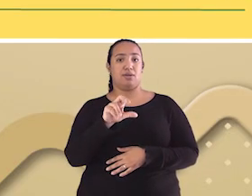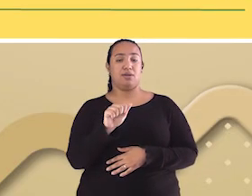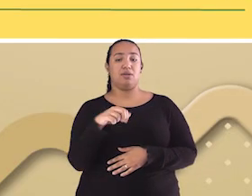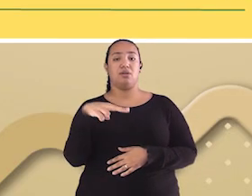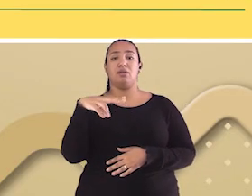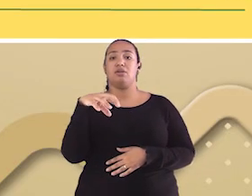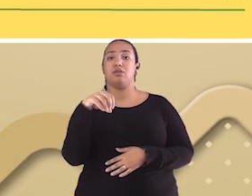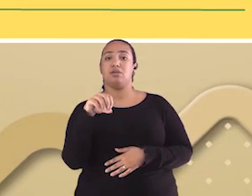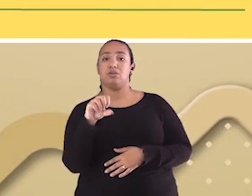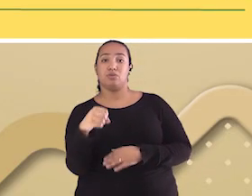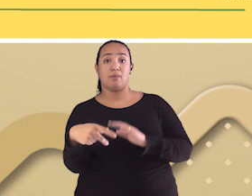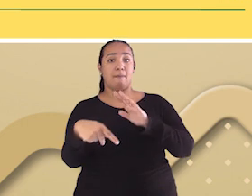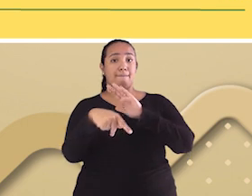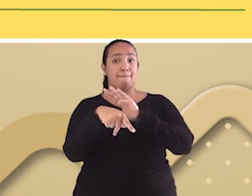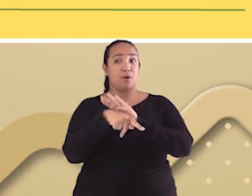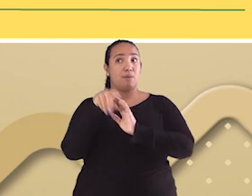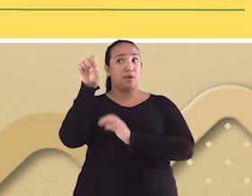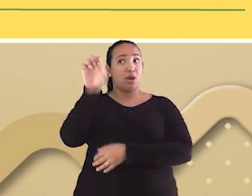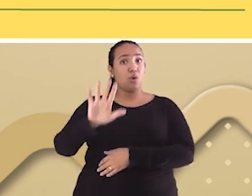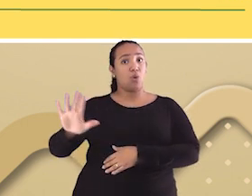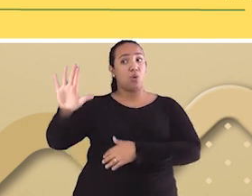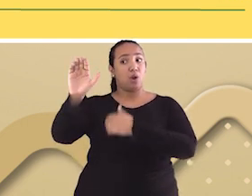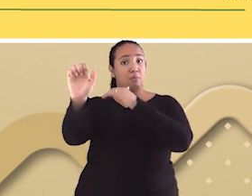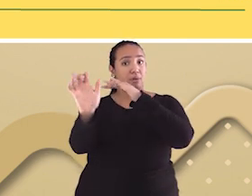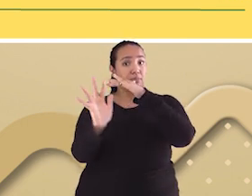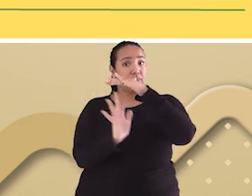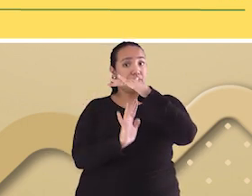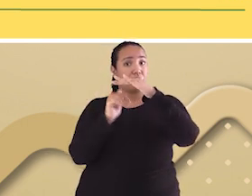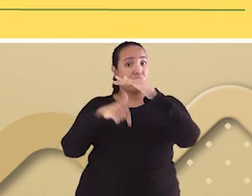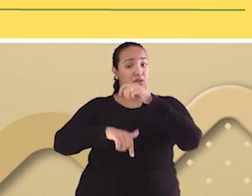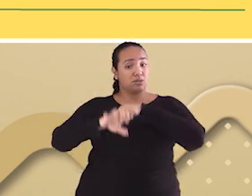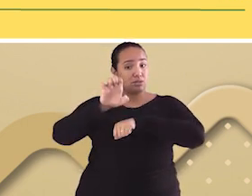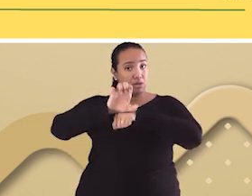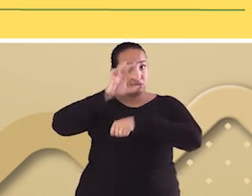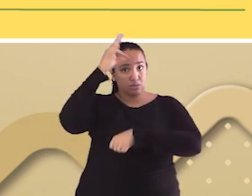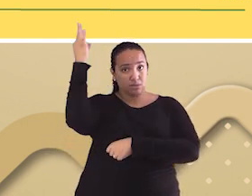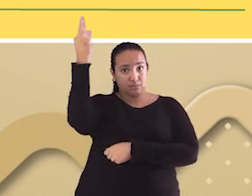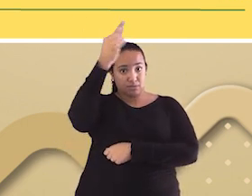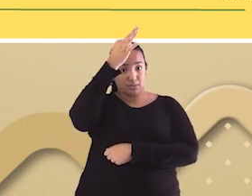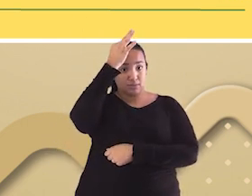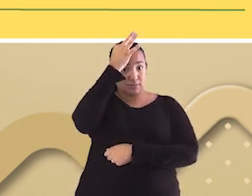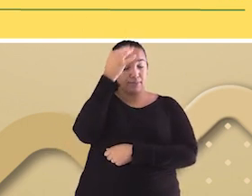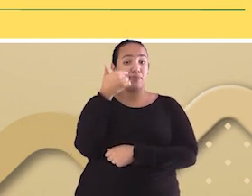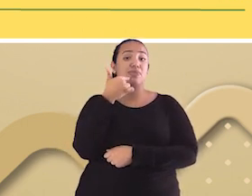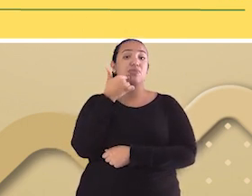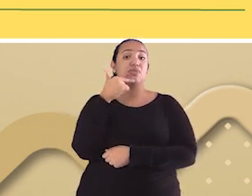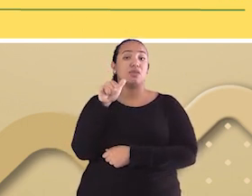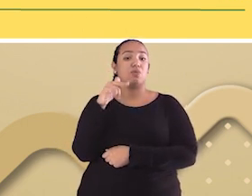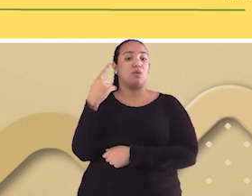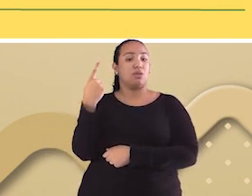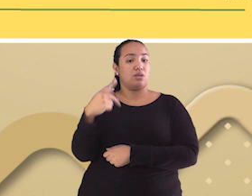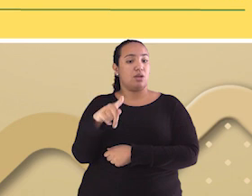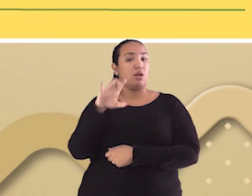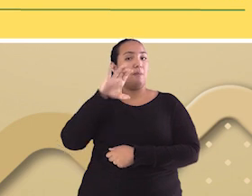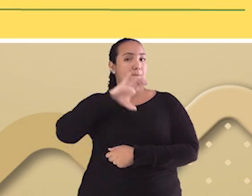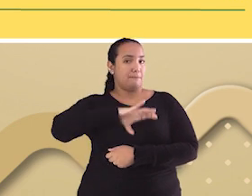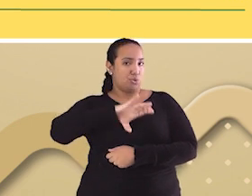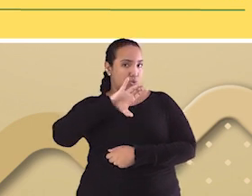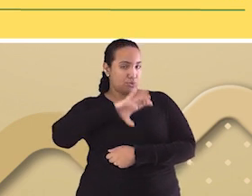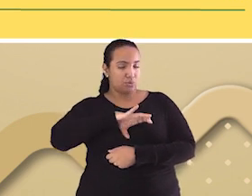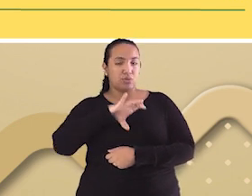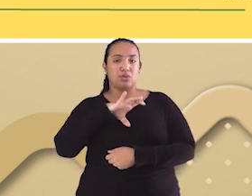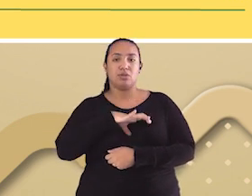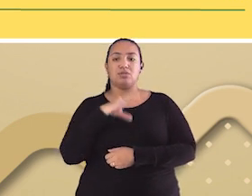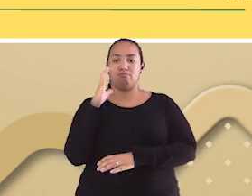que chegaram no Espírito Santo há muito tempo atrás. Eles falam língua portuguesa para se comunicarem com os